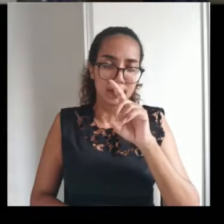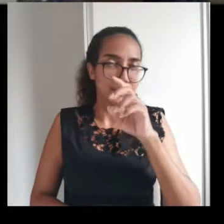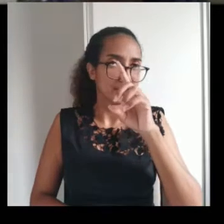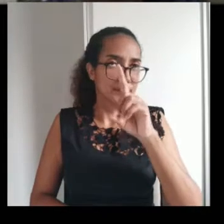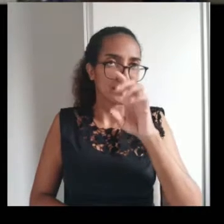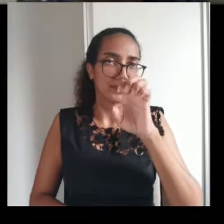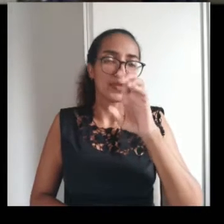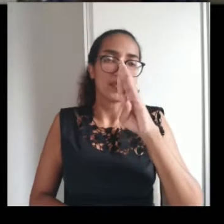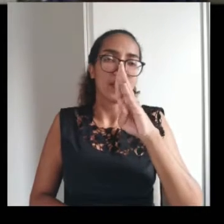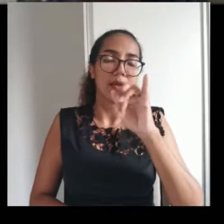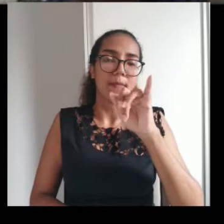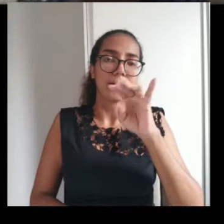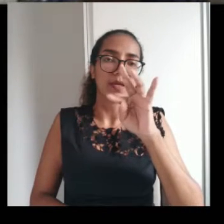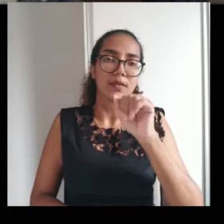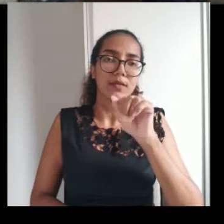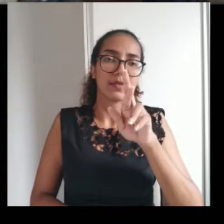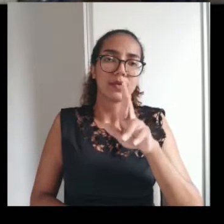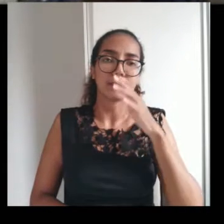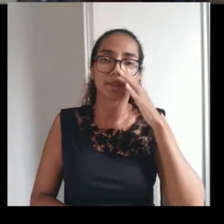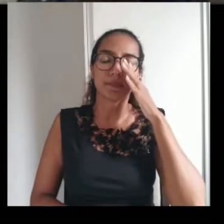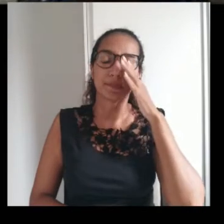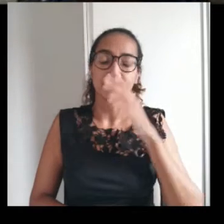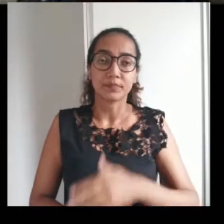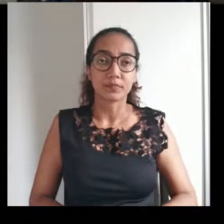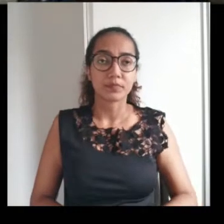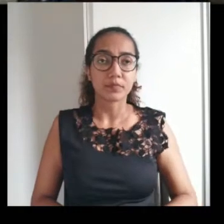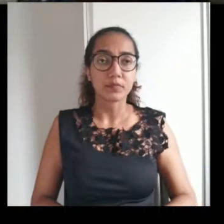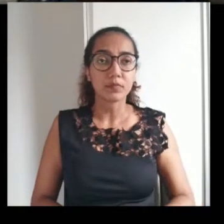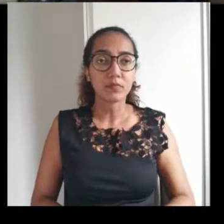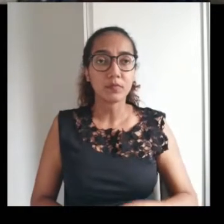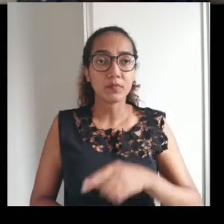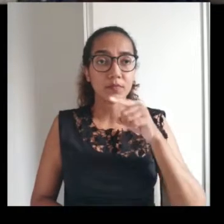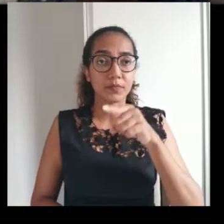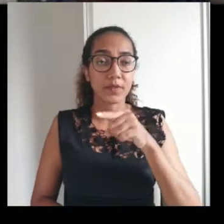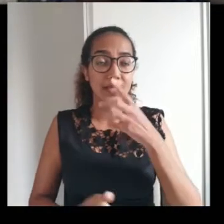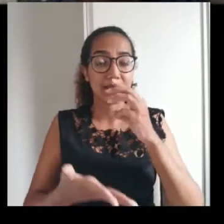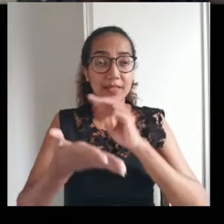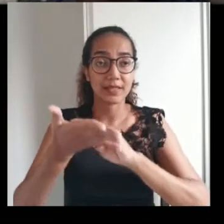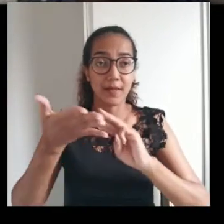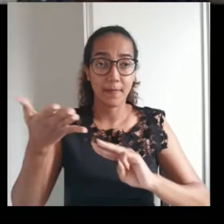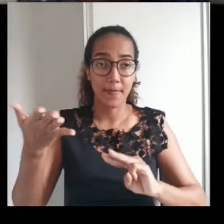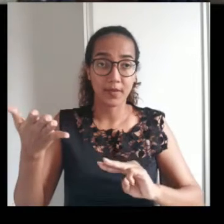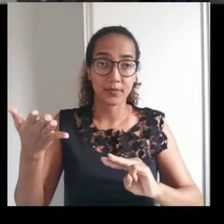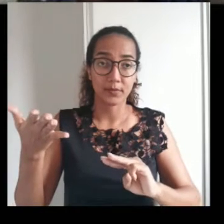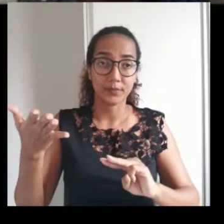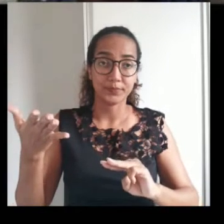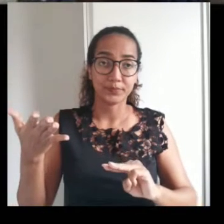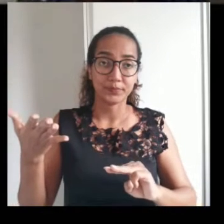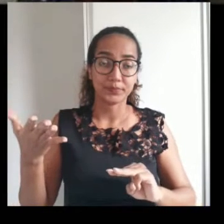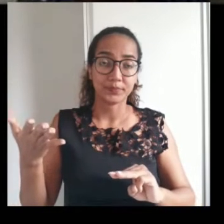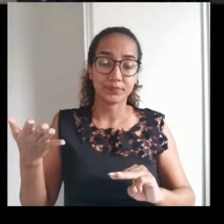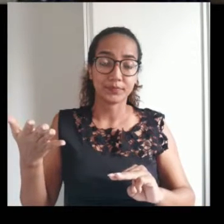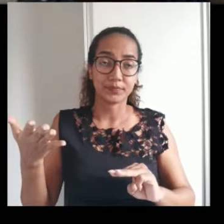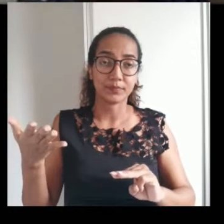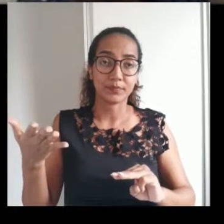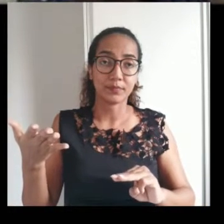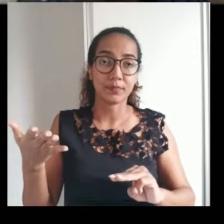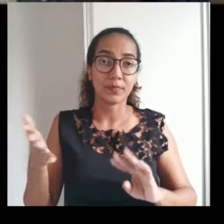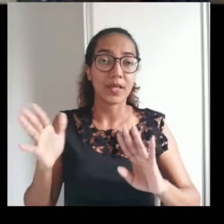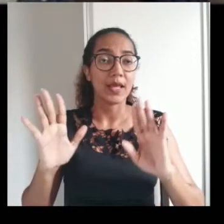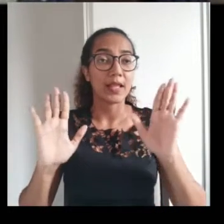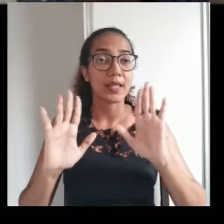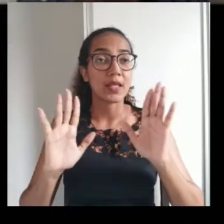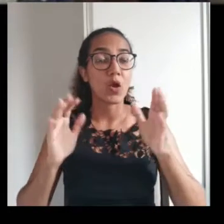conta, deletar, listar, esse método, ele não diz respeito às